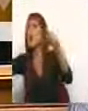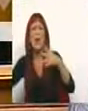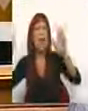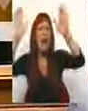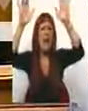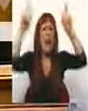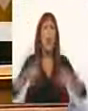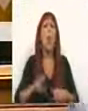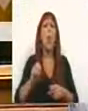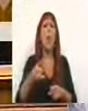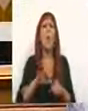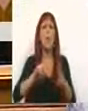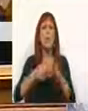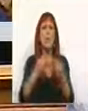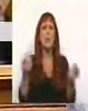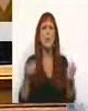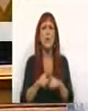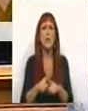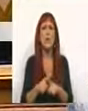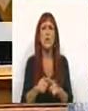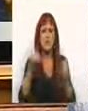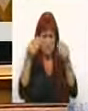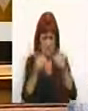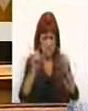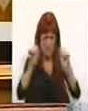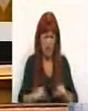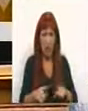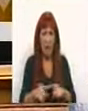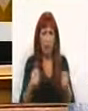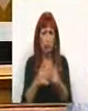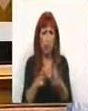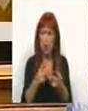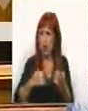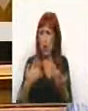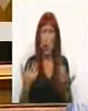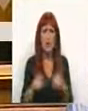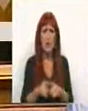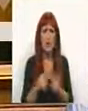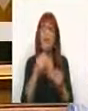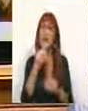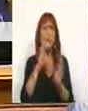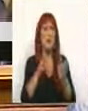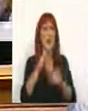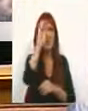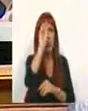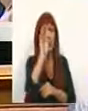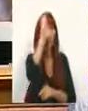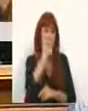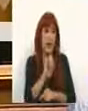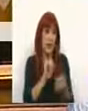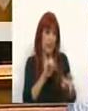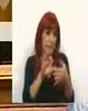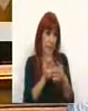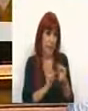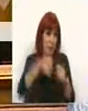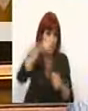sei quem. Ou será que os projetos de resolução são mal dirigidos? Será que todos nós temos de deixar de recomendar ao governo, neste caso no que diz